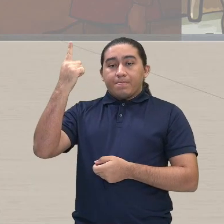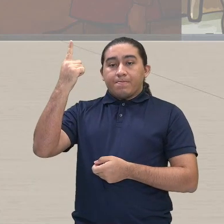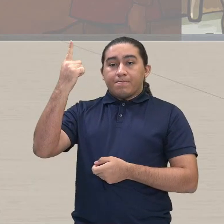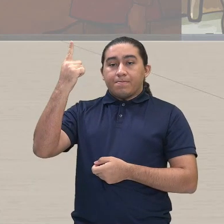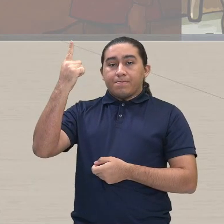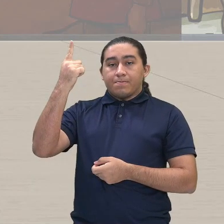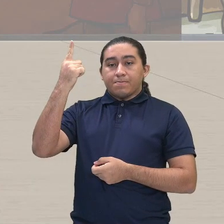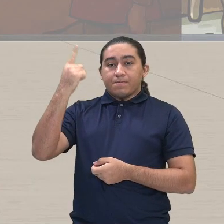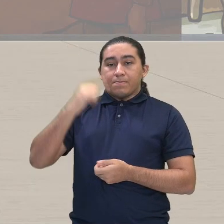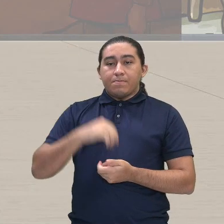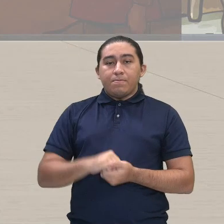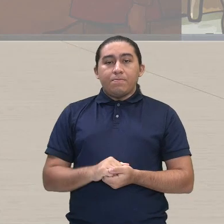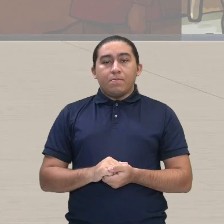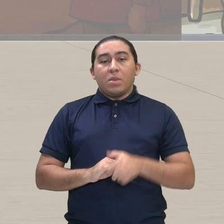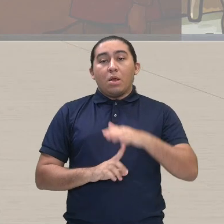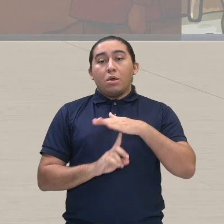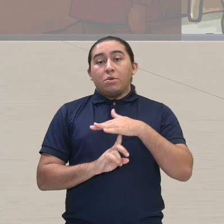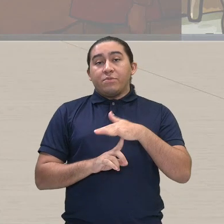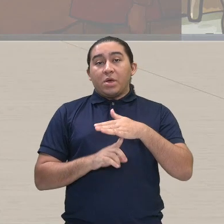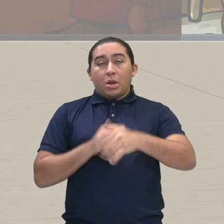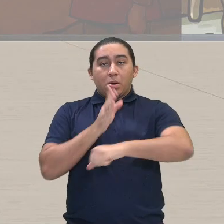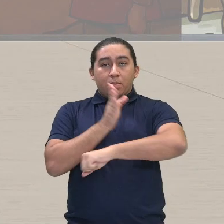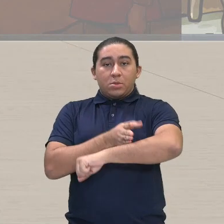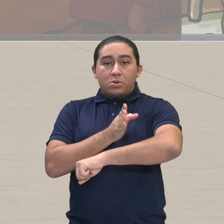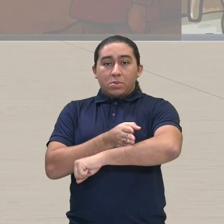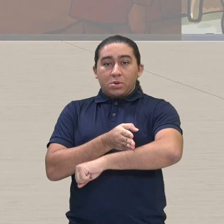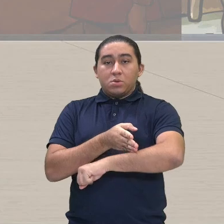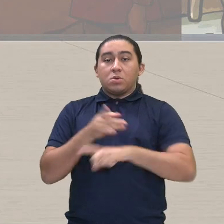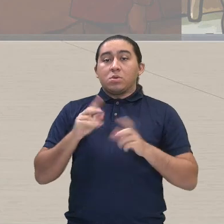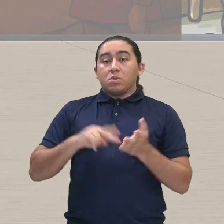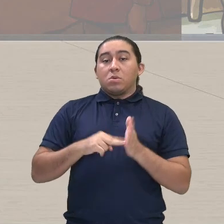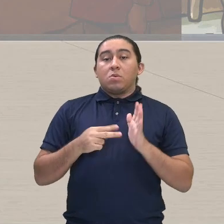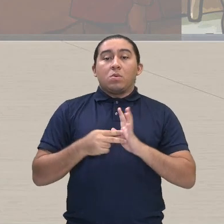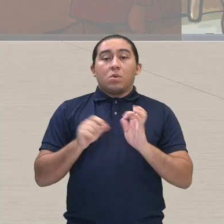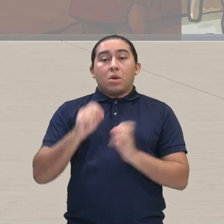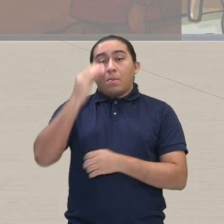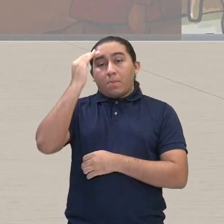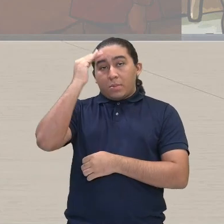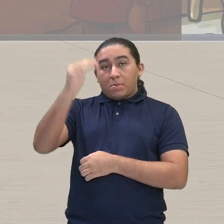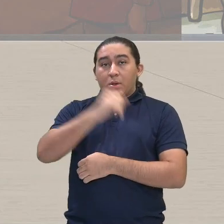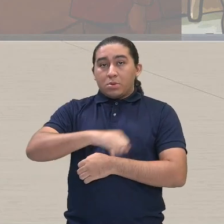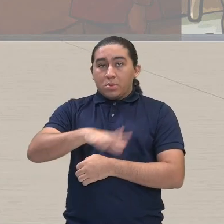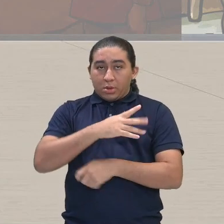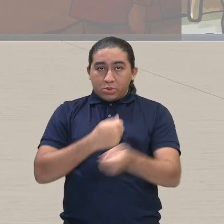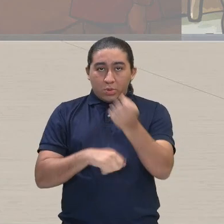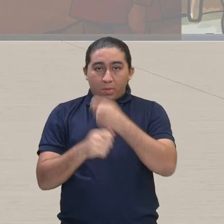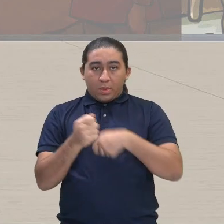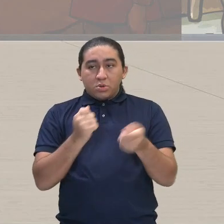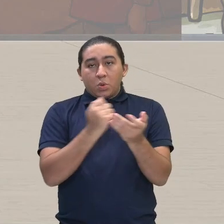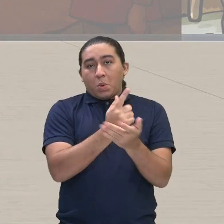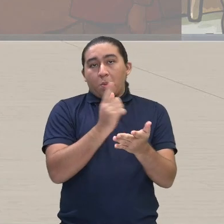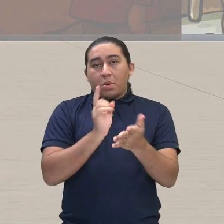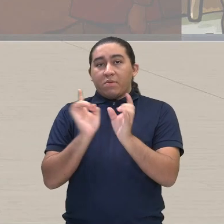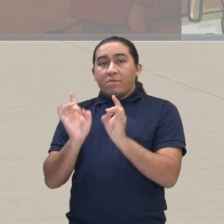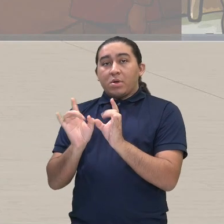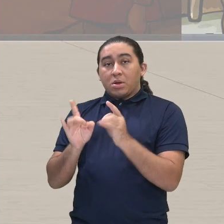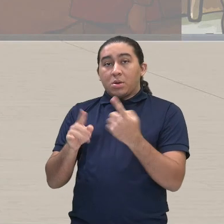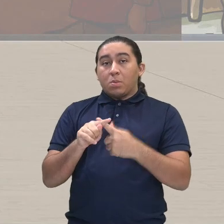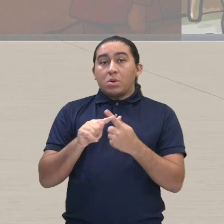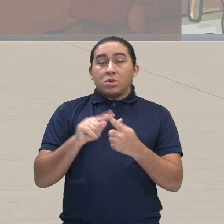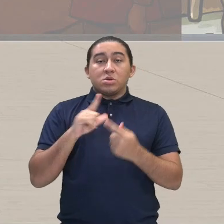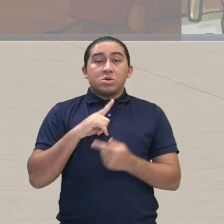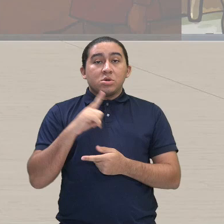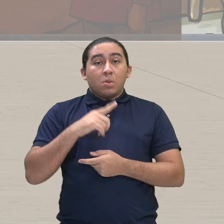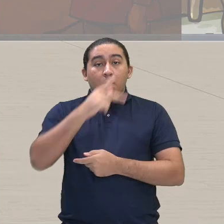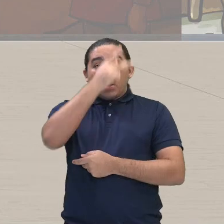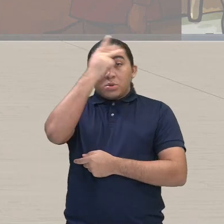lá. As feiras medievais tornaram-se centros vitais de comércio, onde mercadores de diferentes